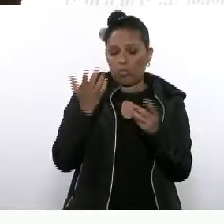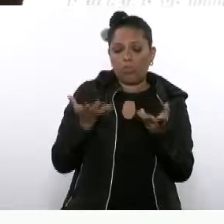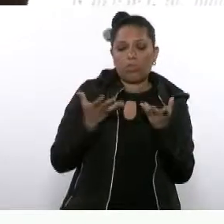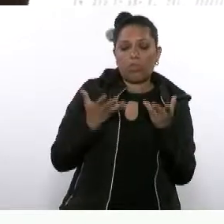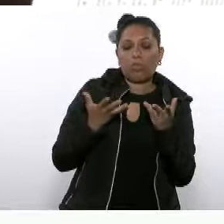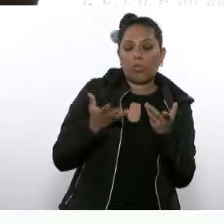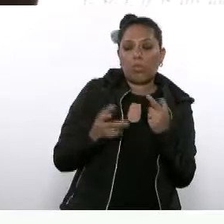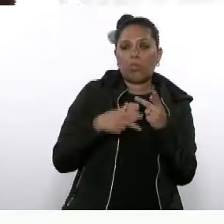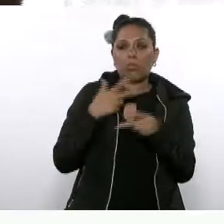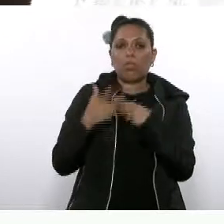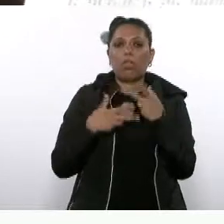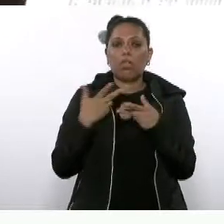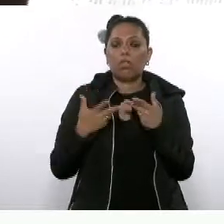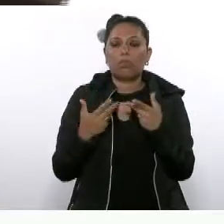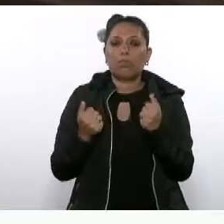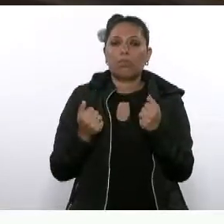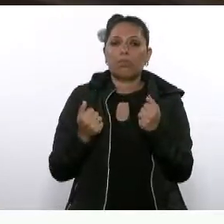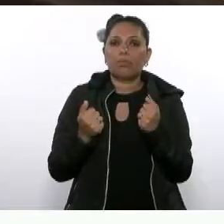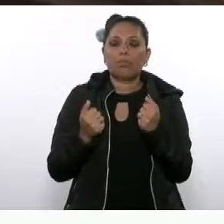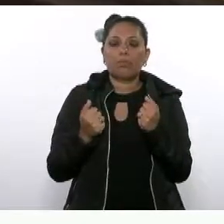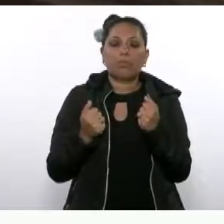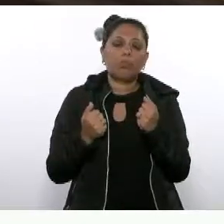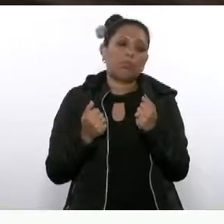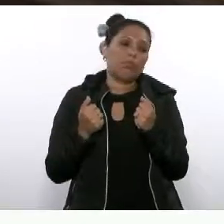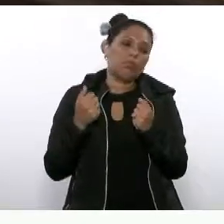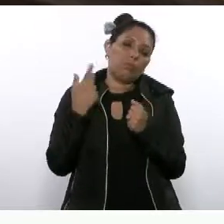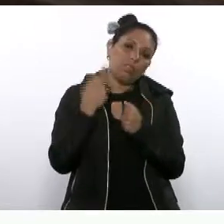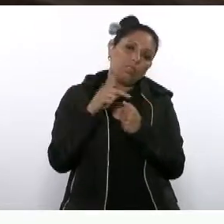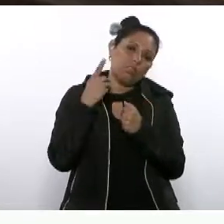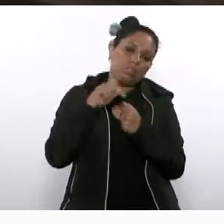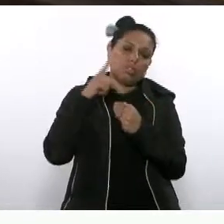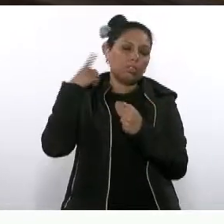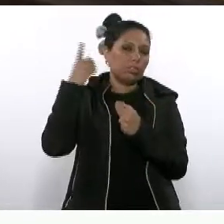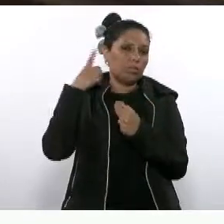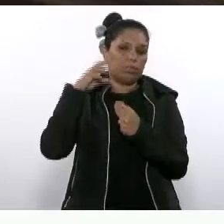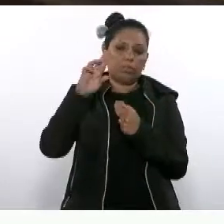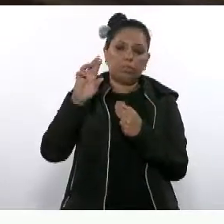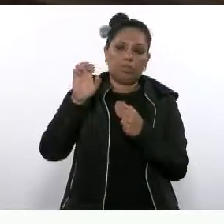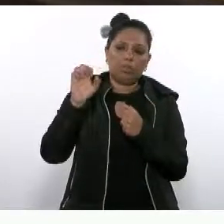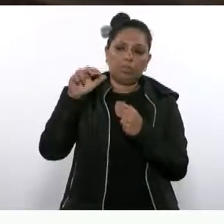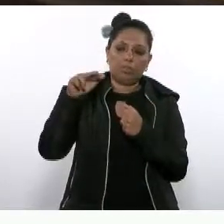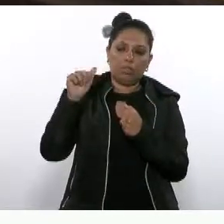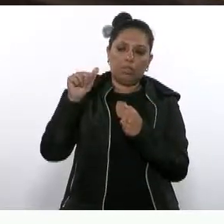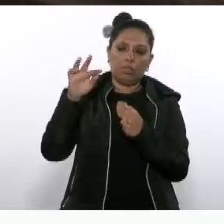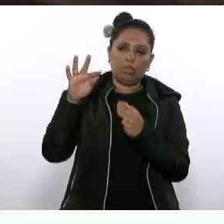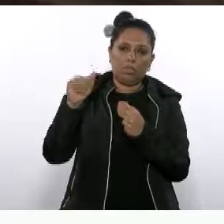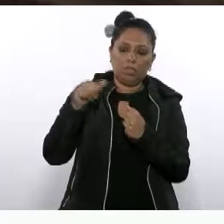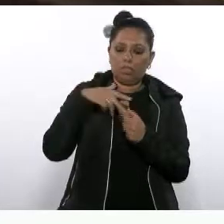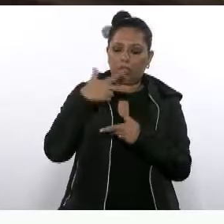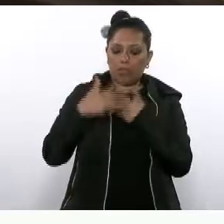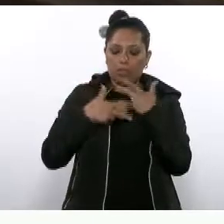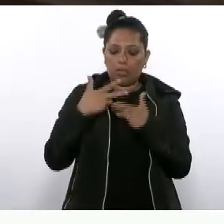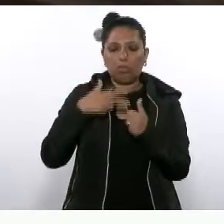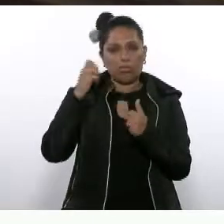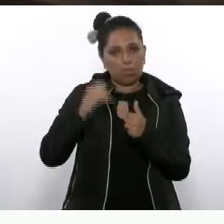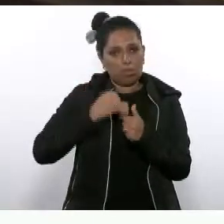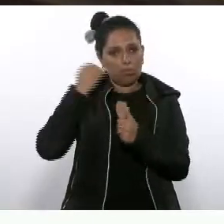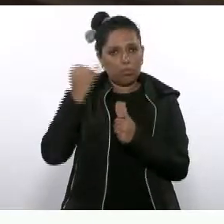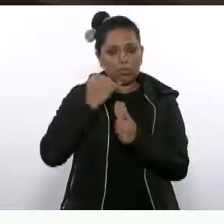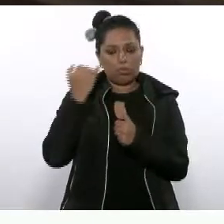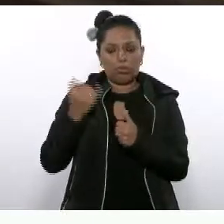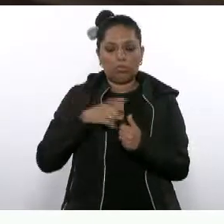quero me valer, né, da fala da deputada Renata, que nos alerta, né, que a importância